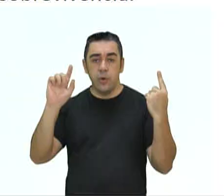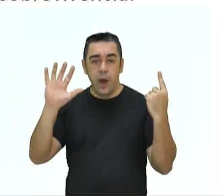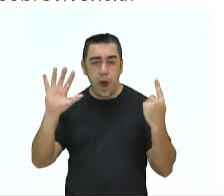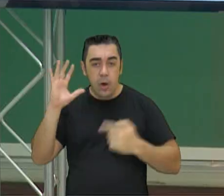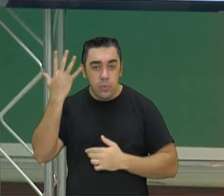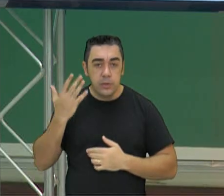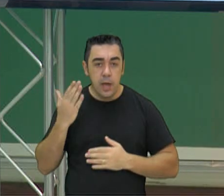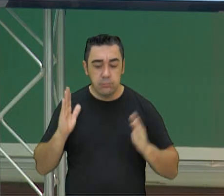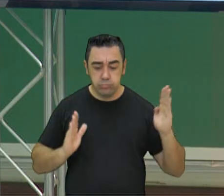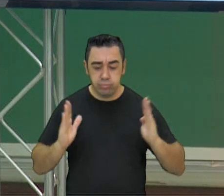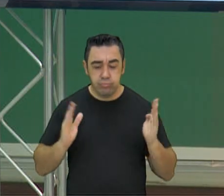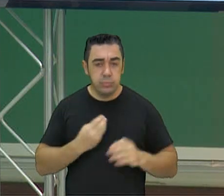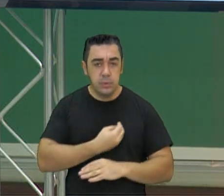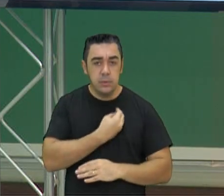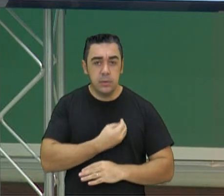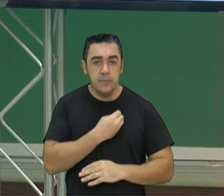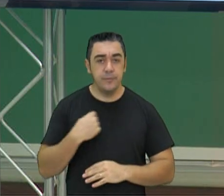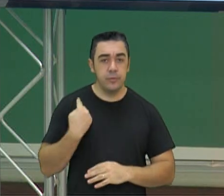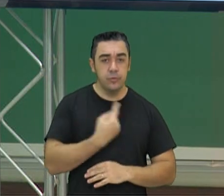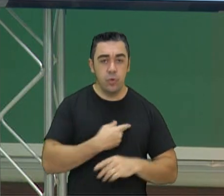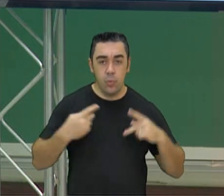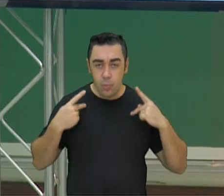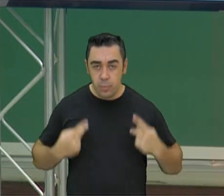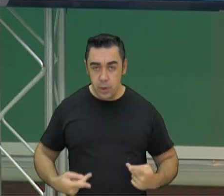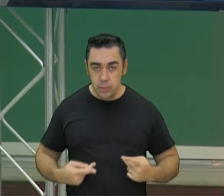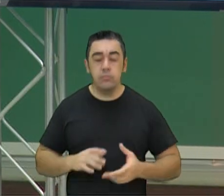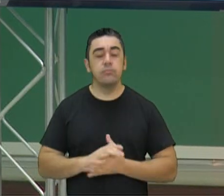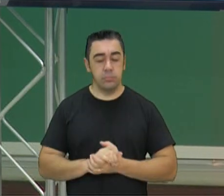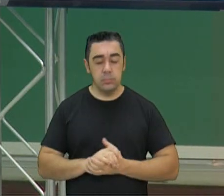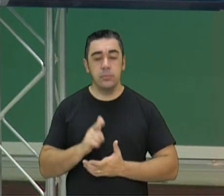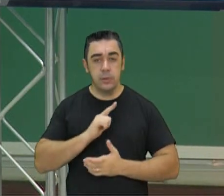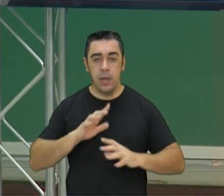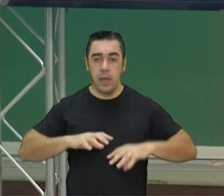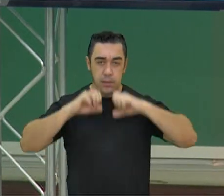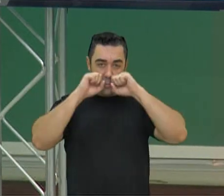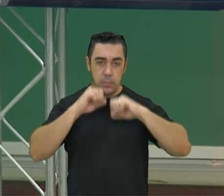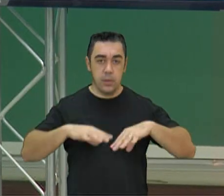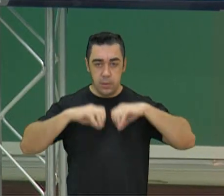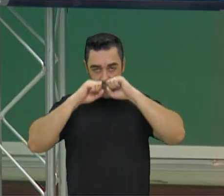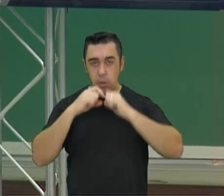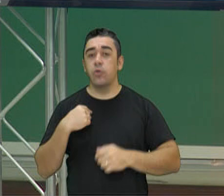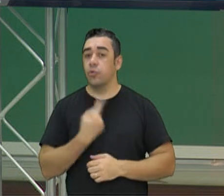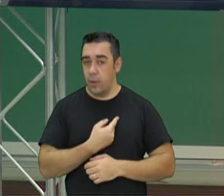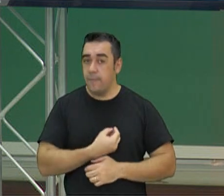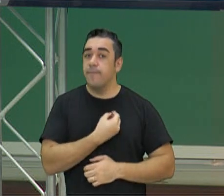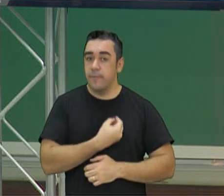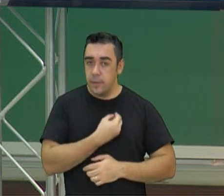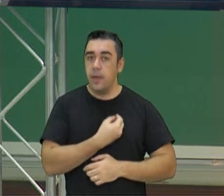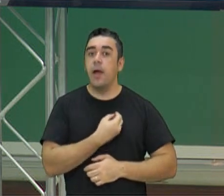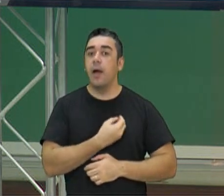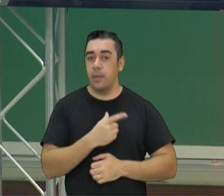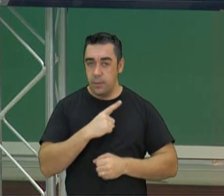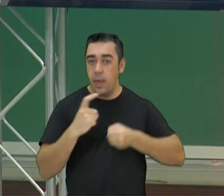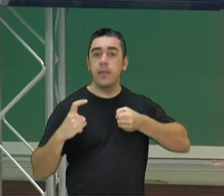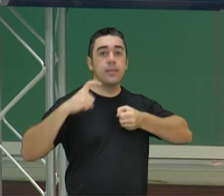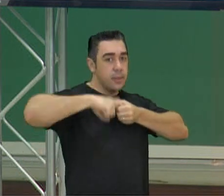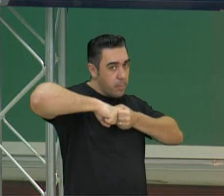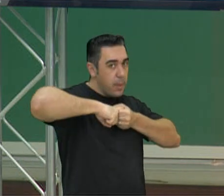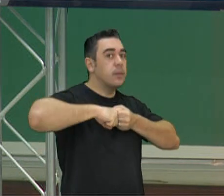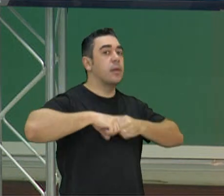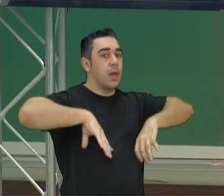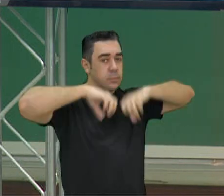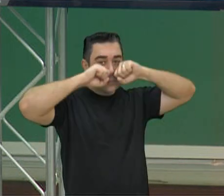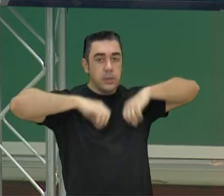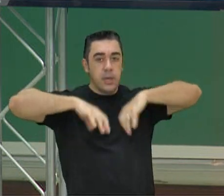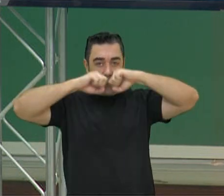Então, está envolvido a respiração. Nossa vida depende muito da respiração, então sem respiração nós não viveríamos,